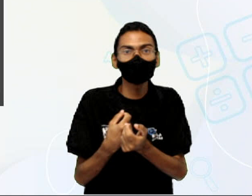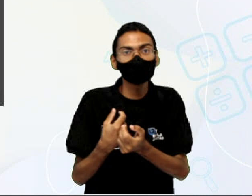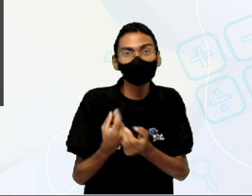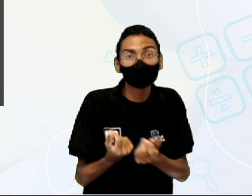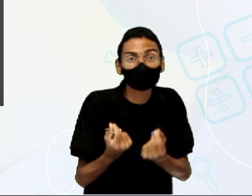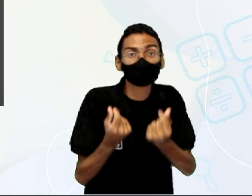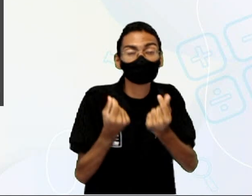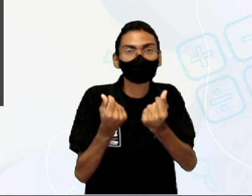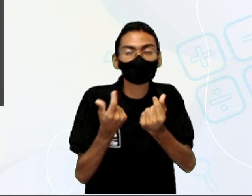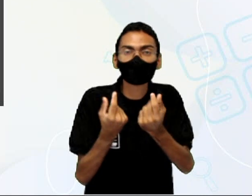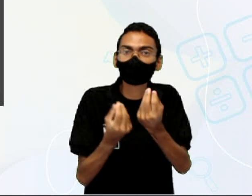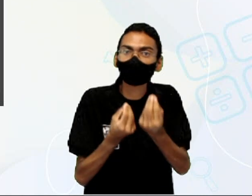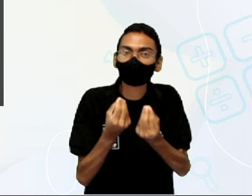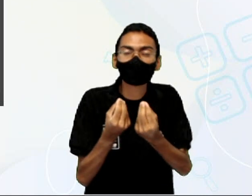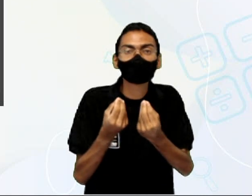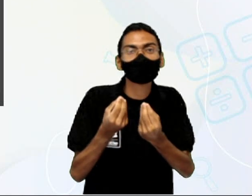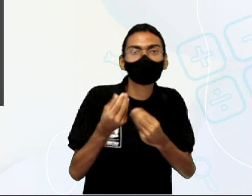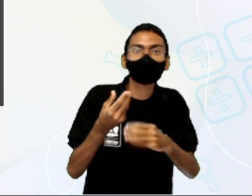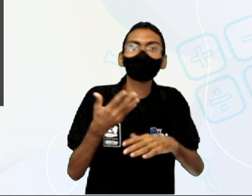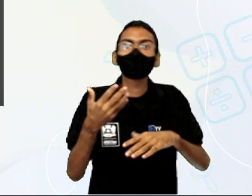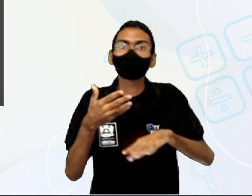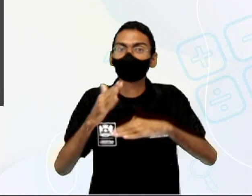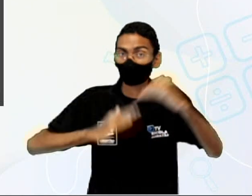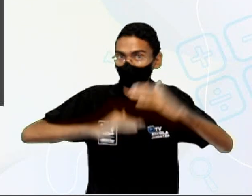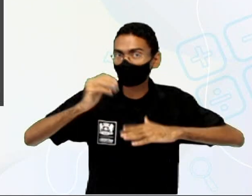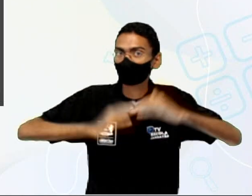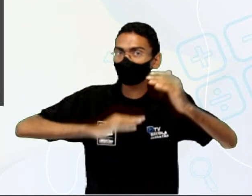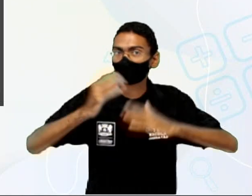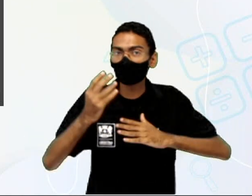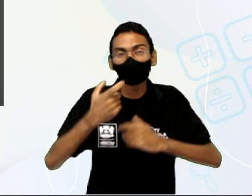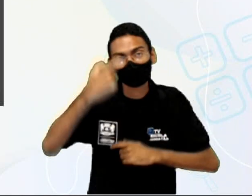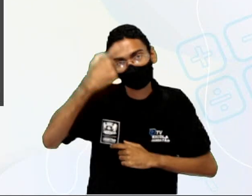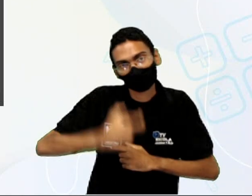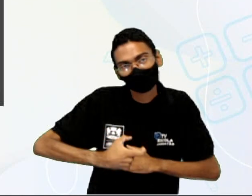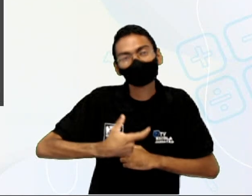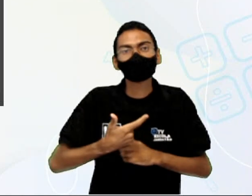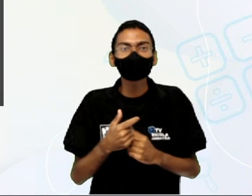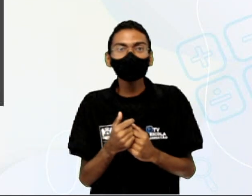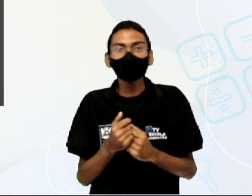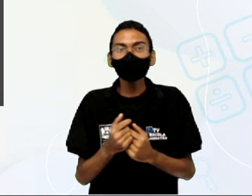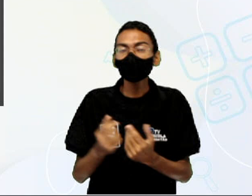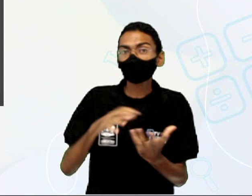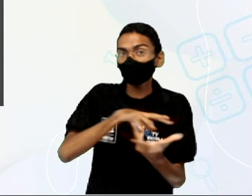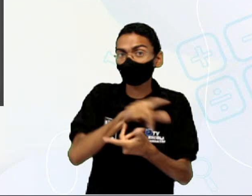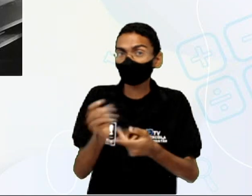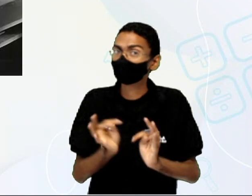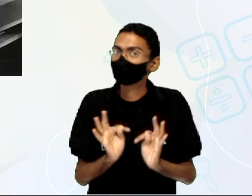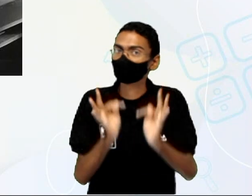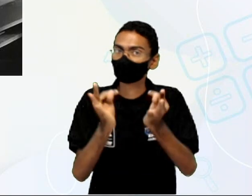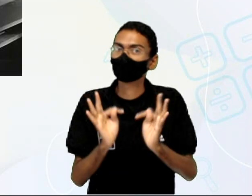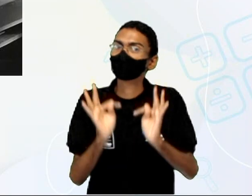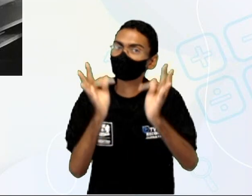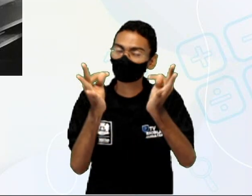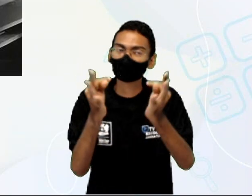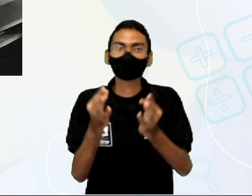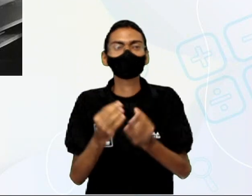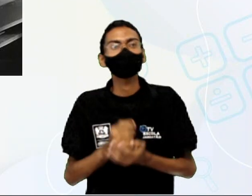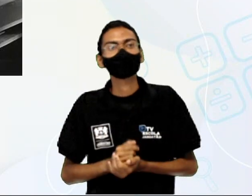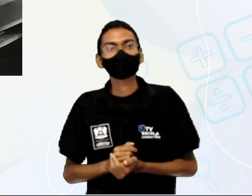quanto como indivíduo, em uma sociedade cheia de inovações tecnológicas e contradições.